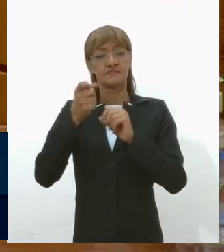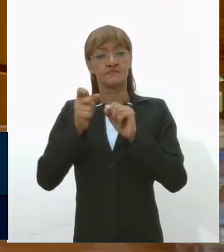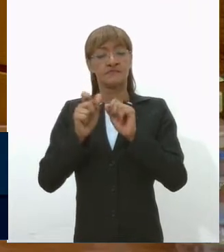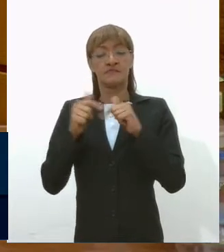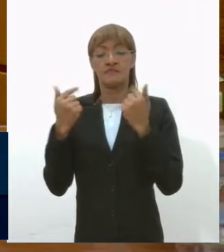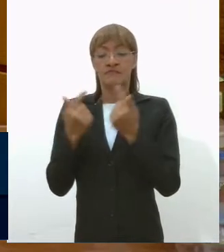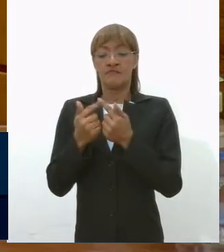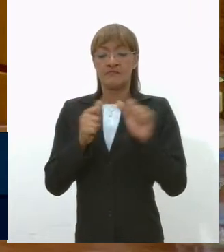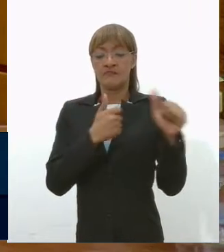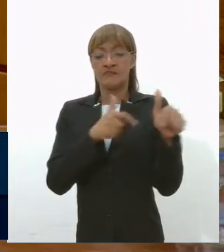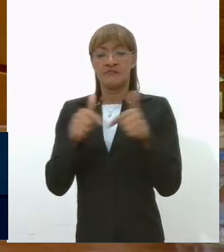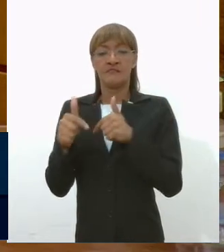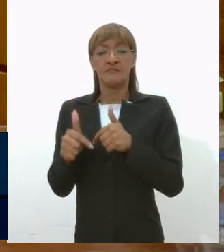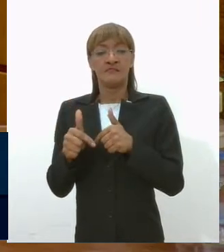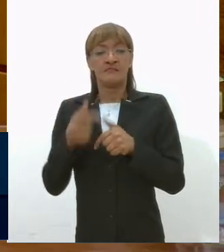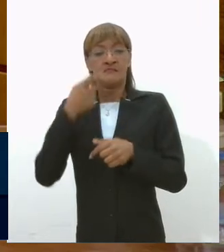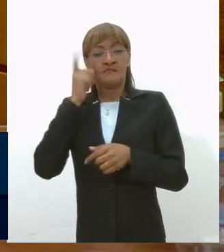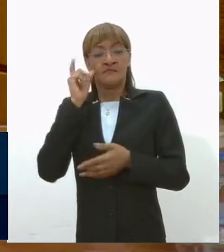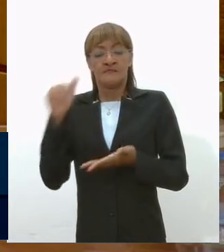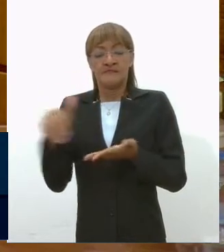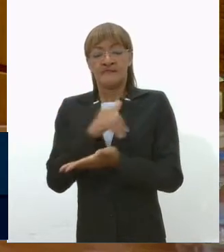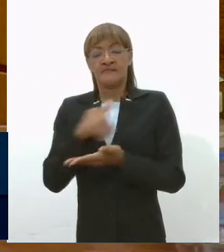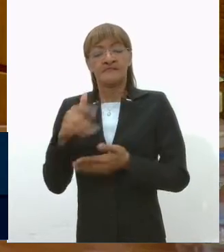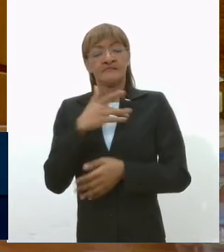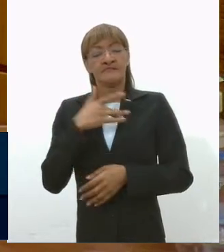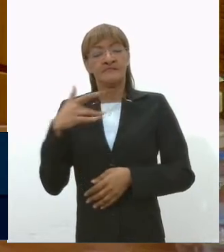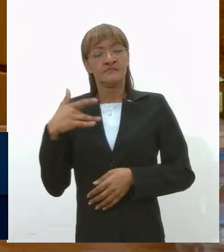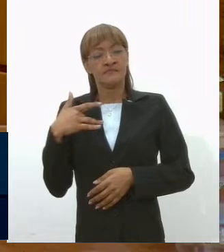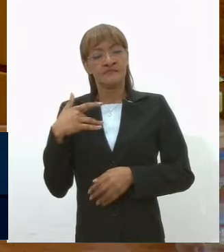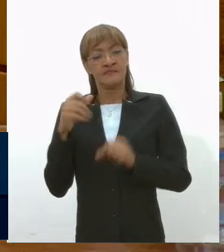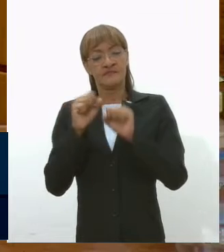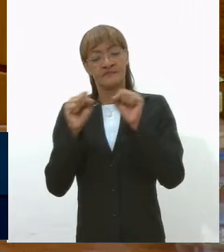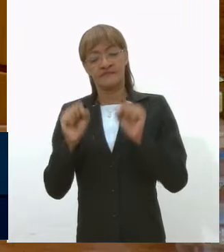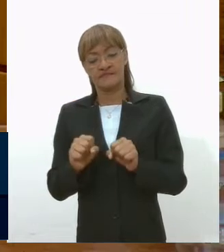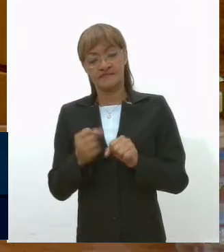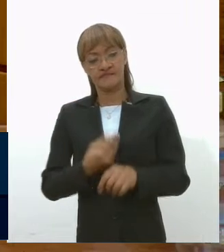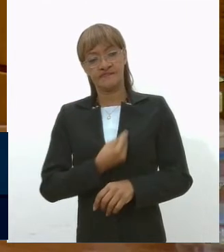tive ontem na Secretaria de Estado da Saúde, da qual participaram